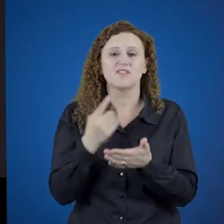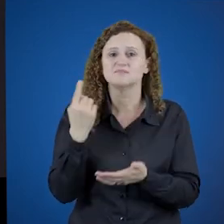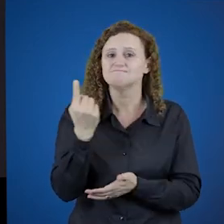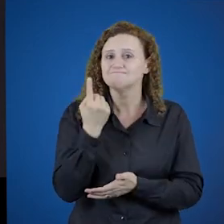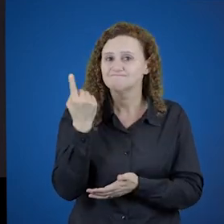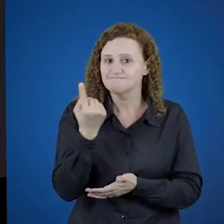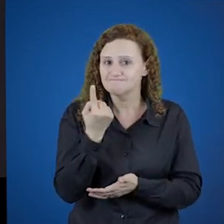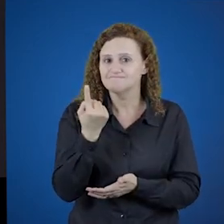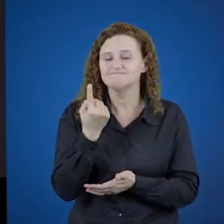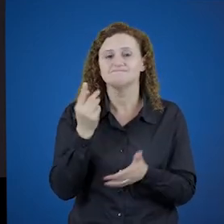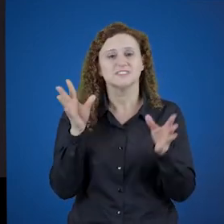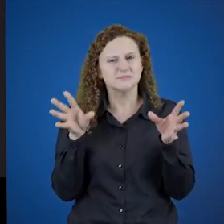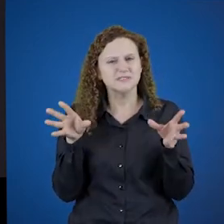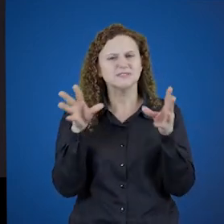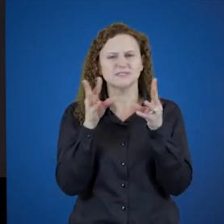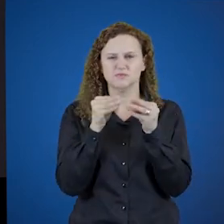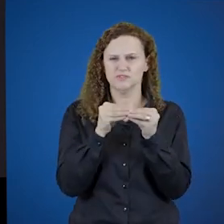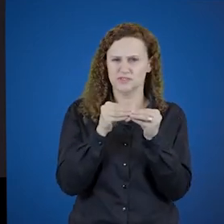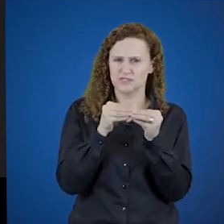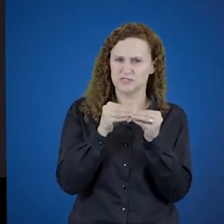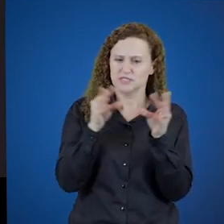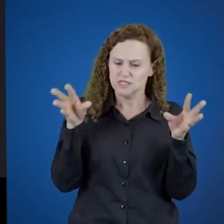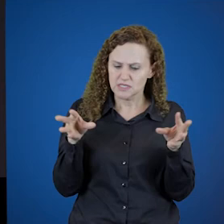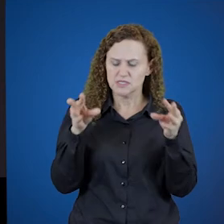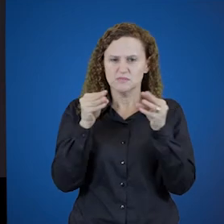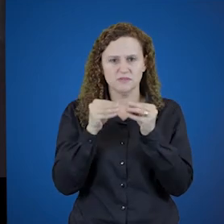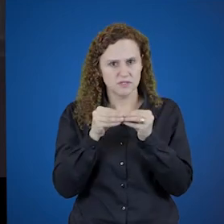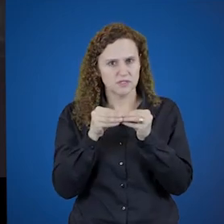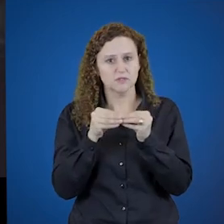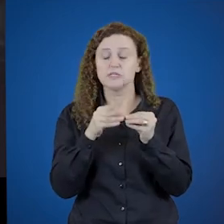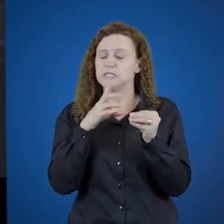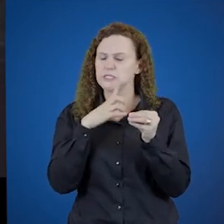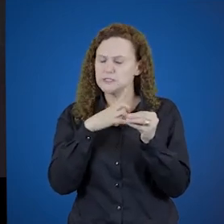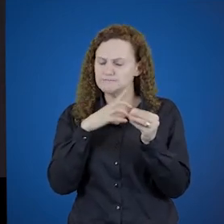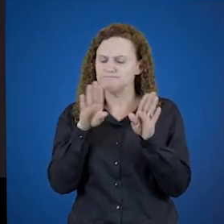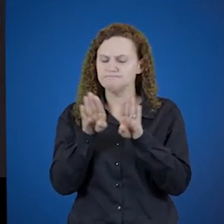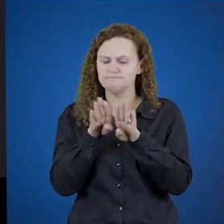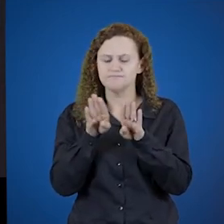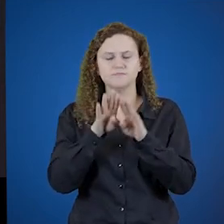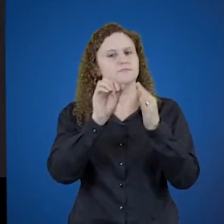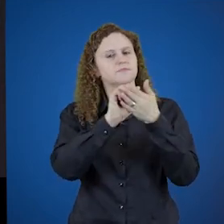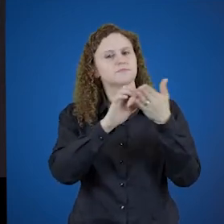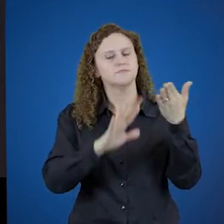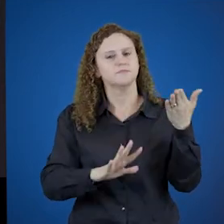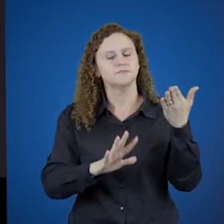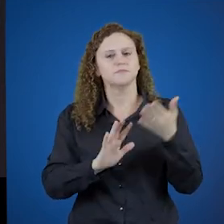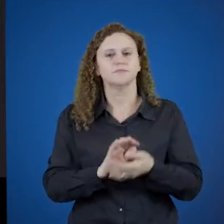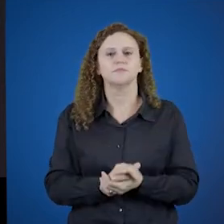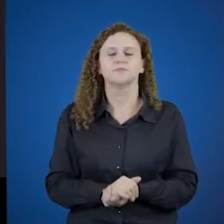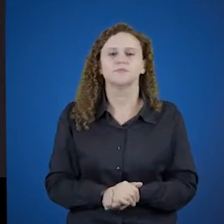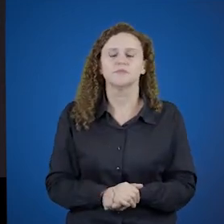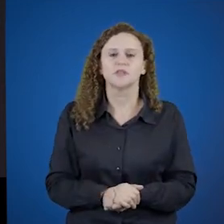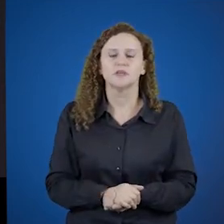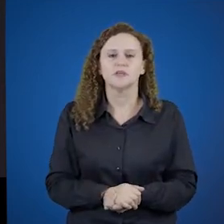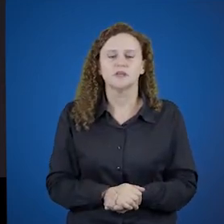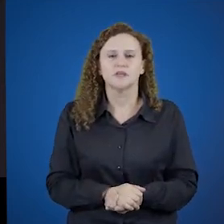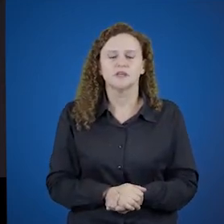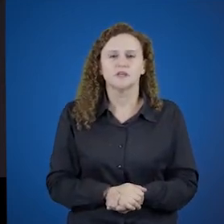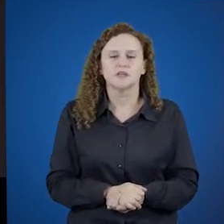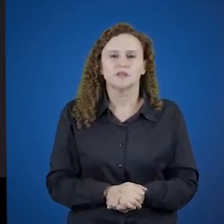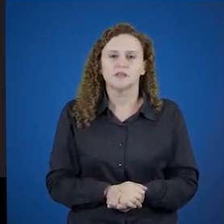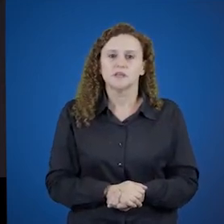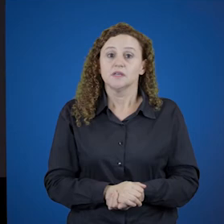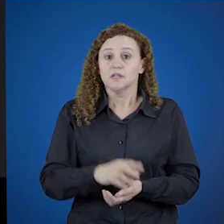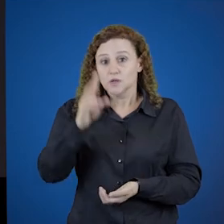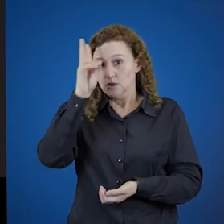nas aulas durante as unidades estamos exemplificando aí com uma série de exercícios é muito